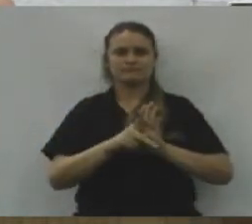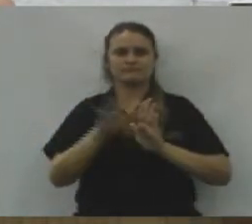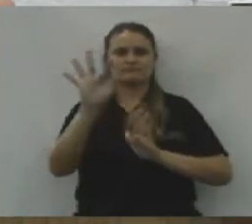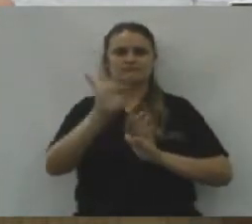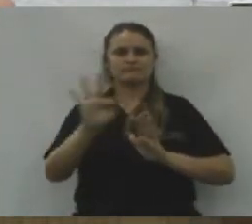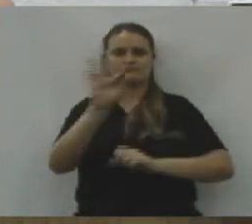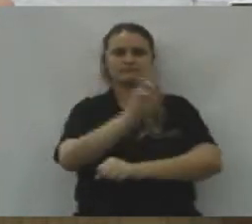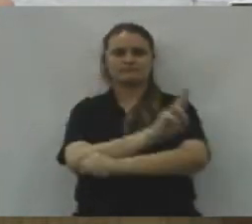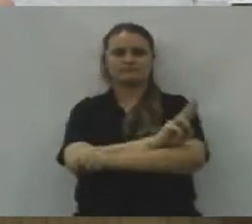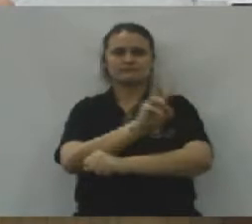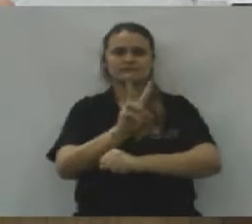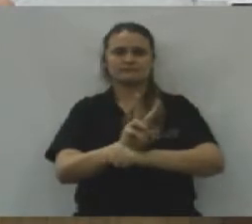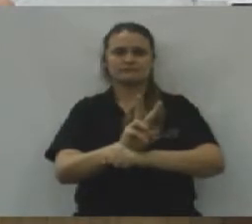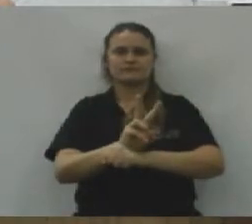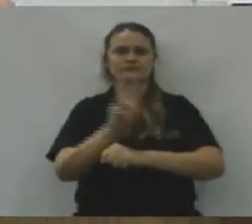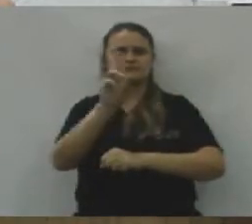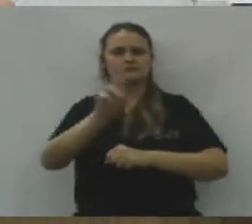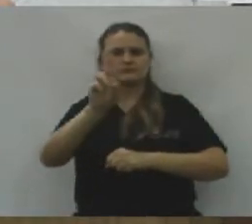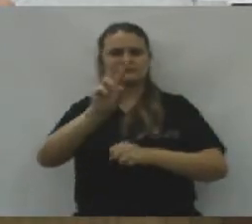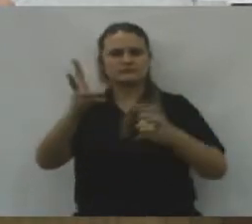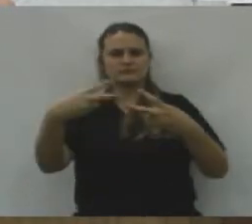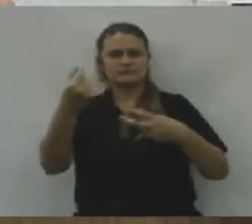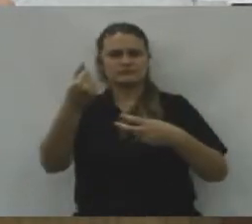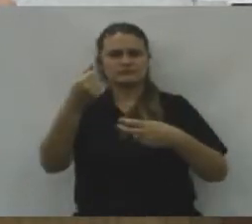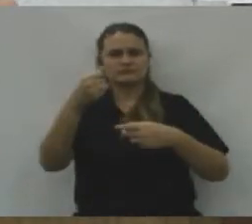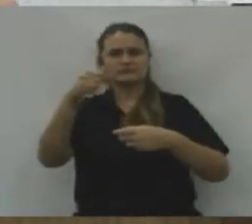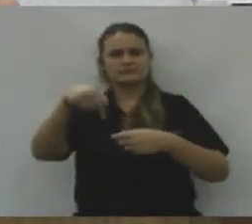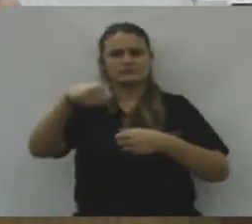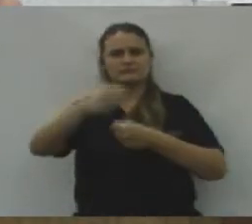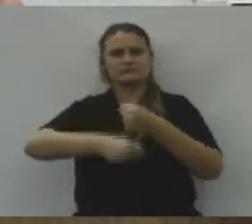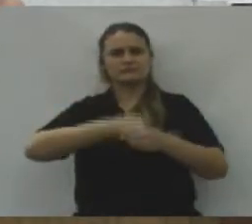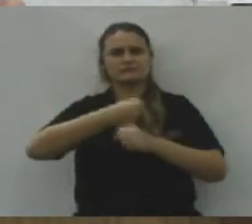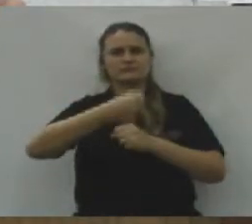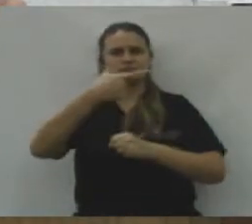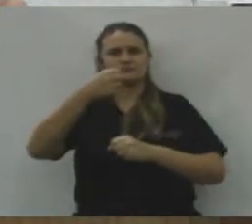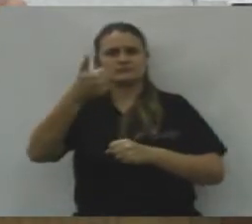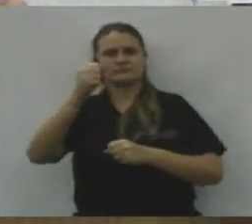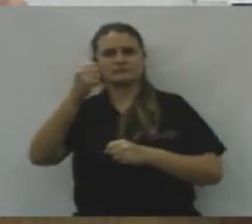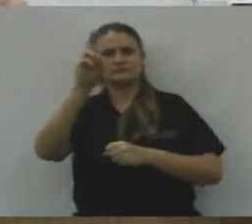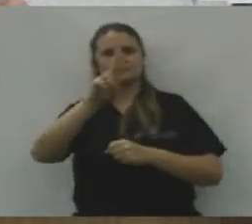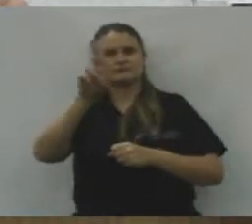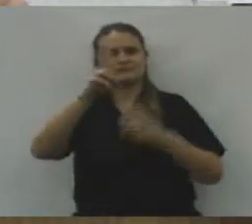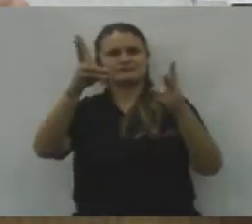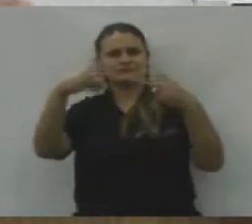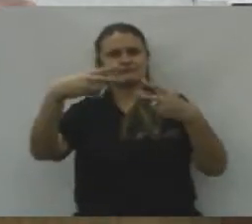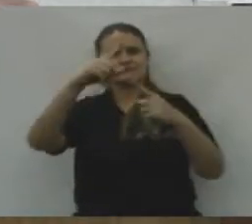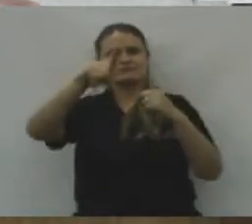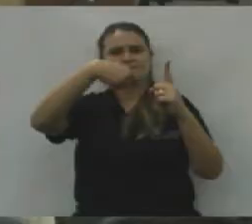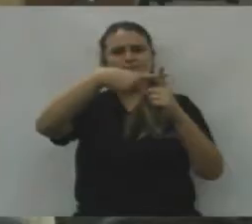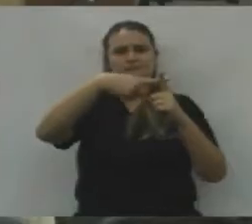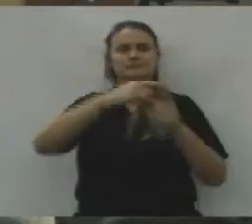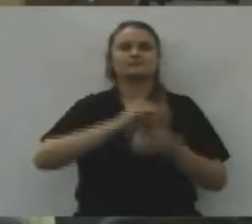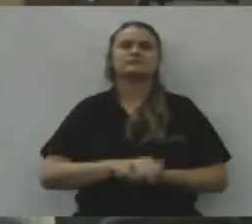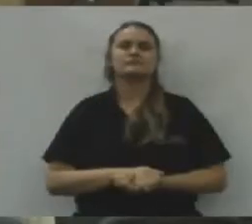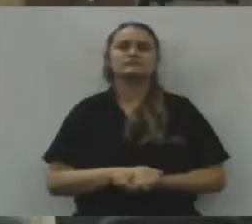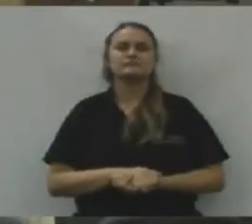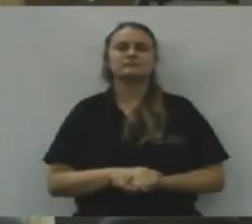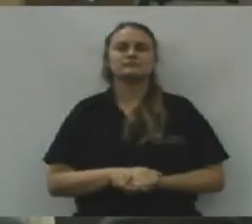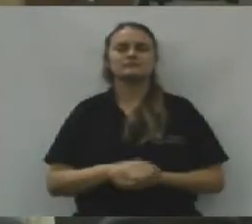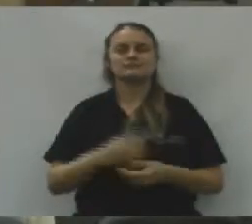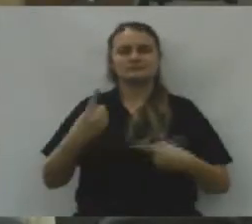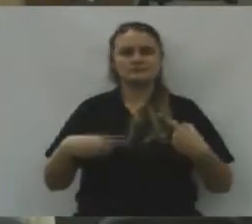União da Vitória, para o exercício de 2018, com recursos provenientes de superávit financeiro.